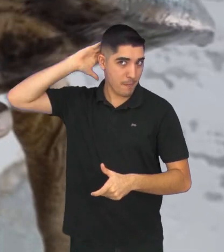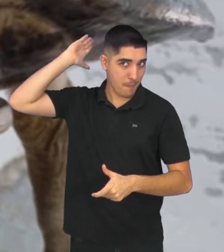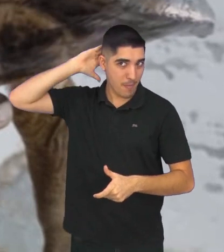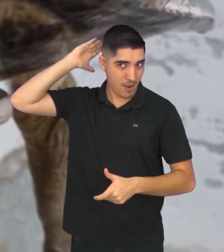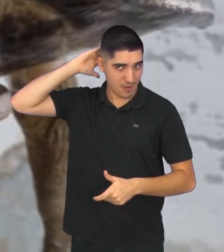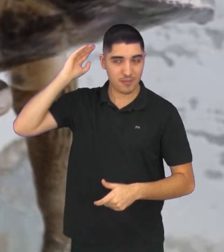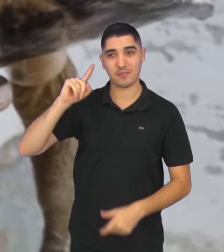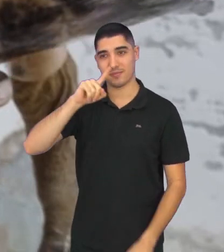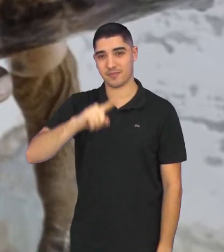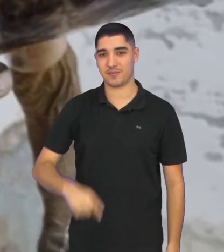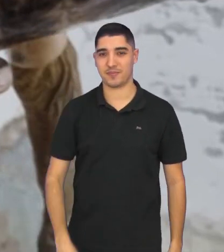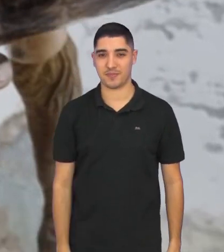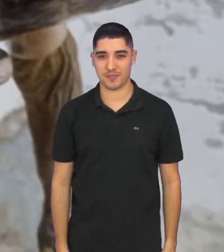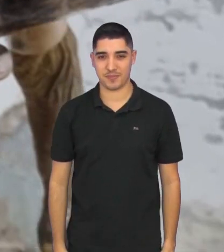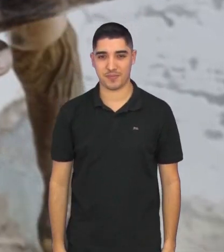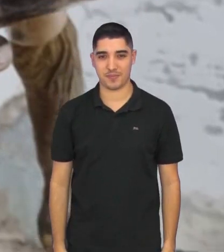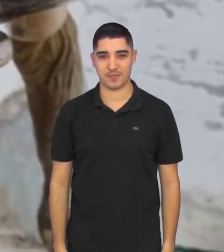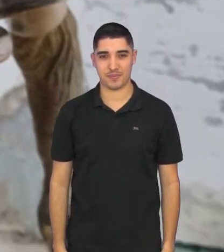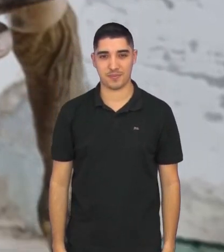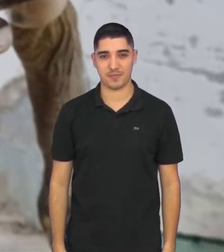Belém do Pará.